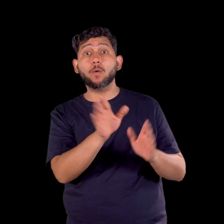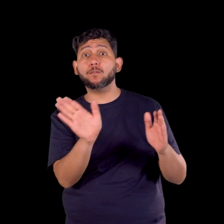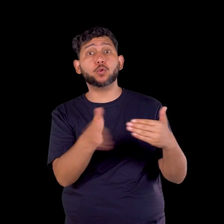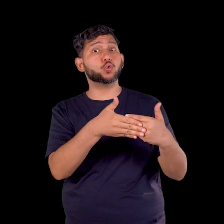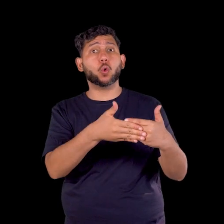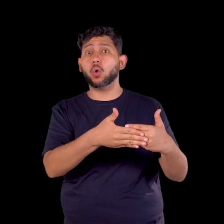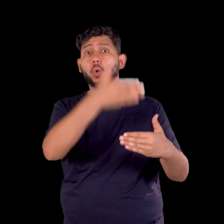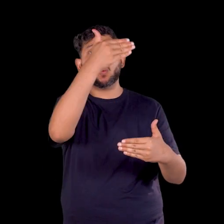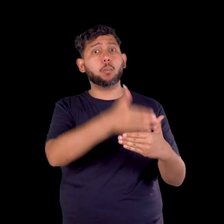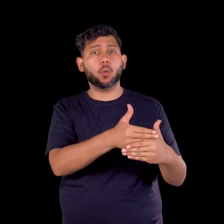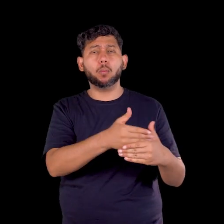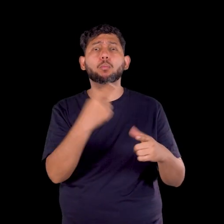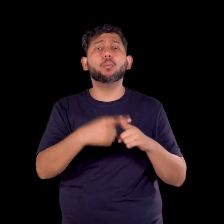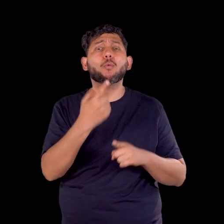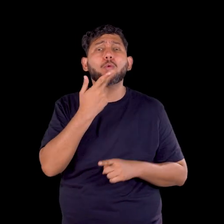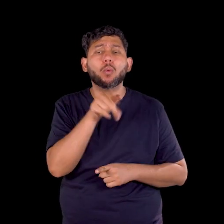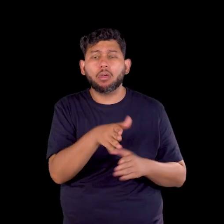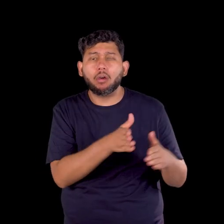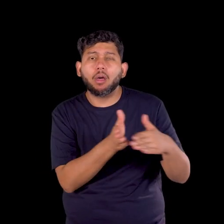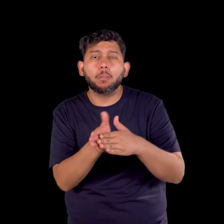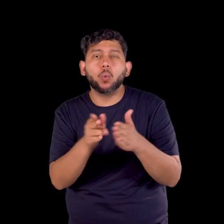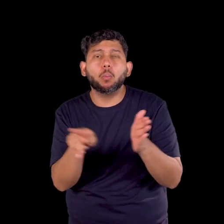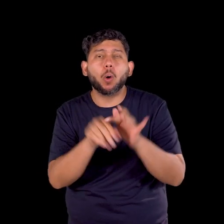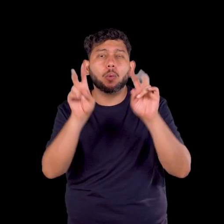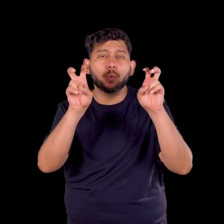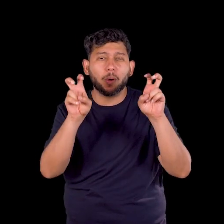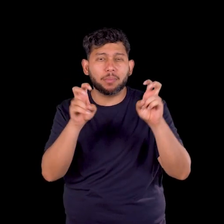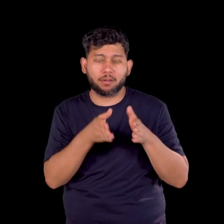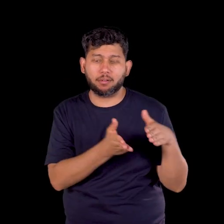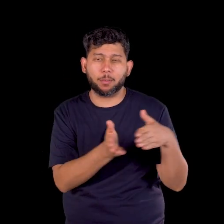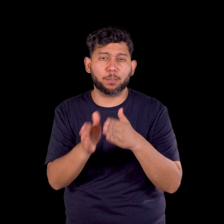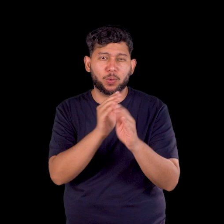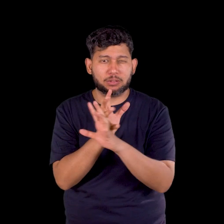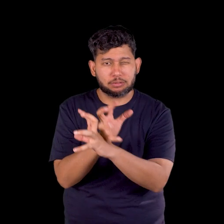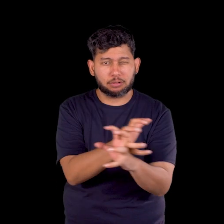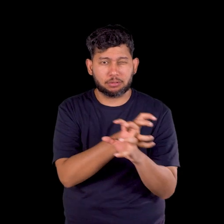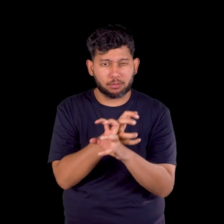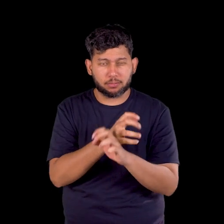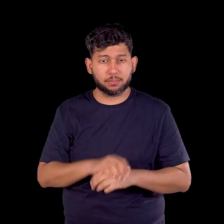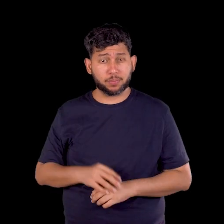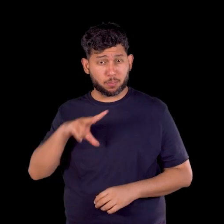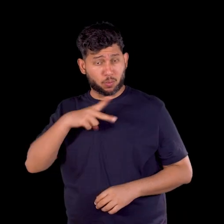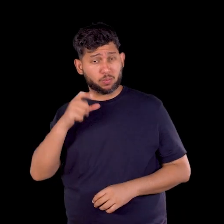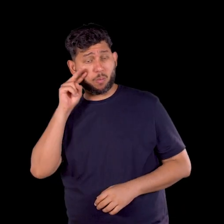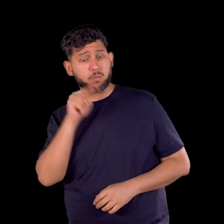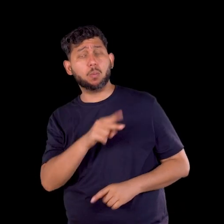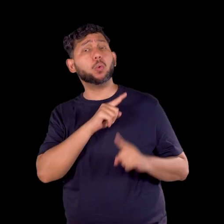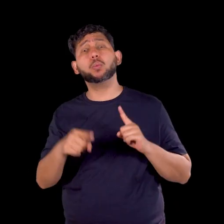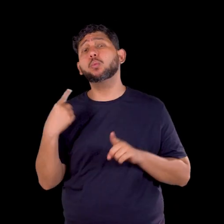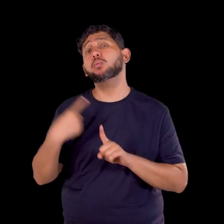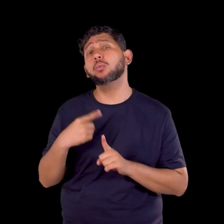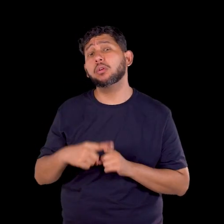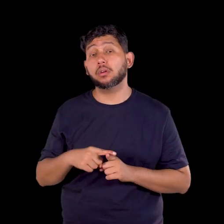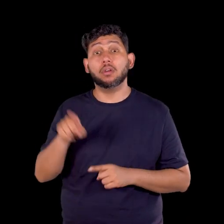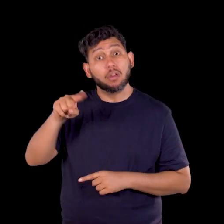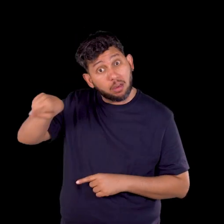fechamento daquilo que ela denominava como Caminho do Sertão. Essa proibição, sob a ótica portuguesa, se justificava diante do